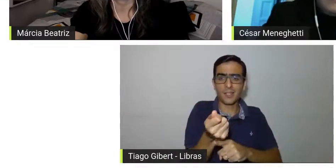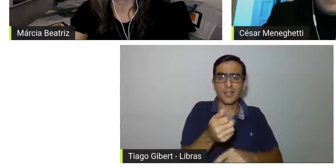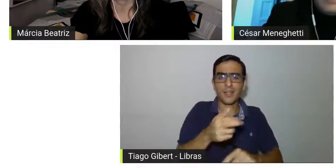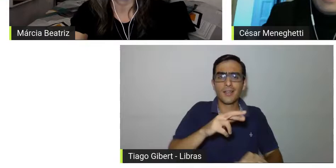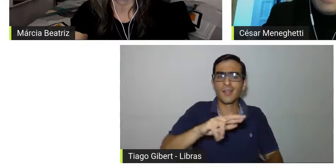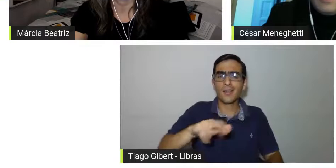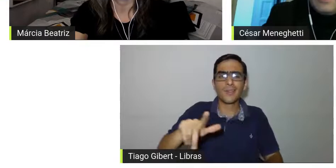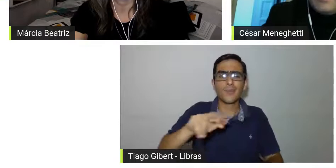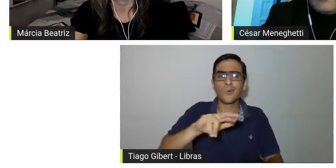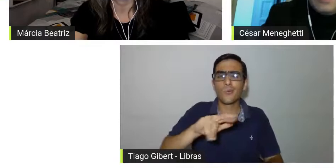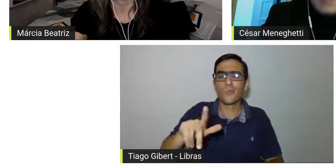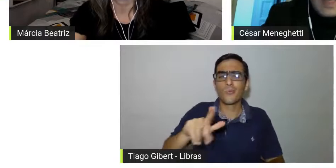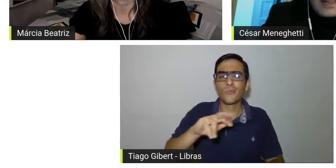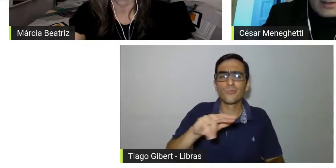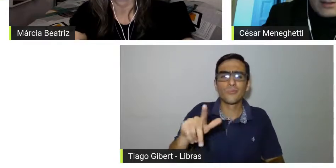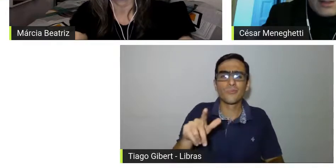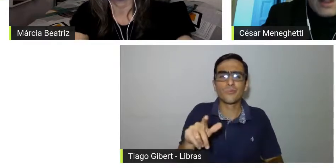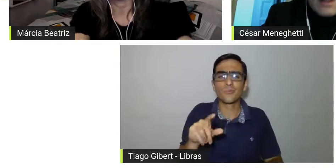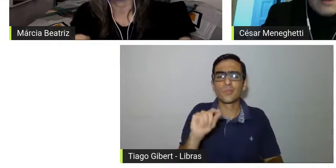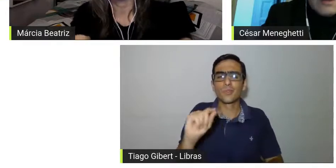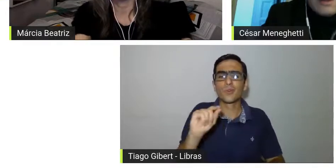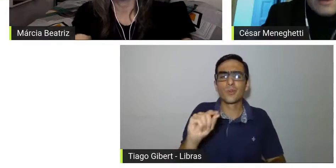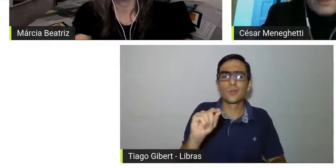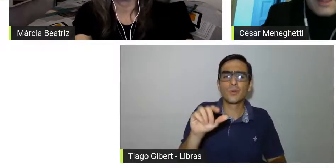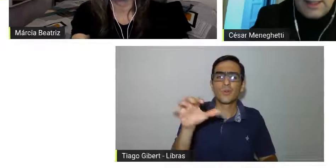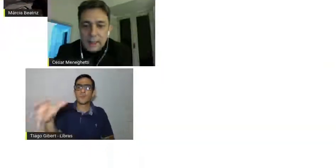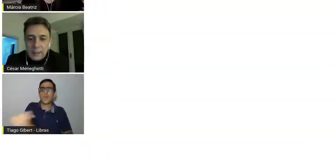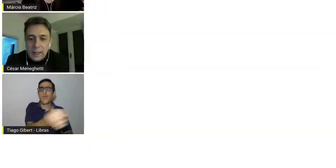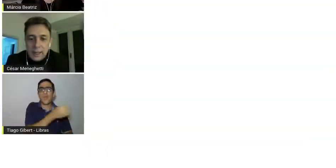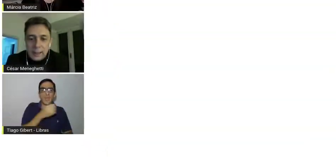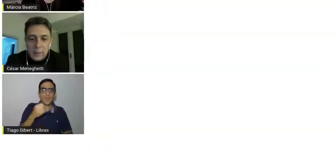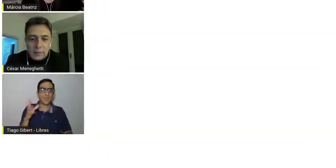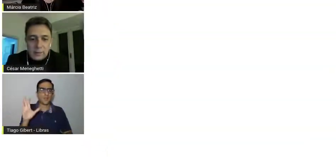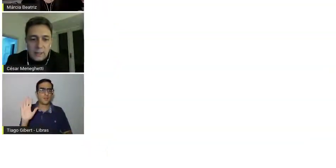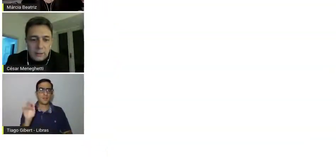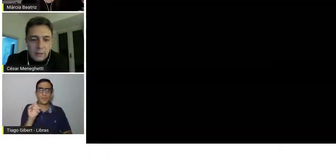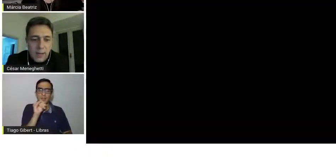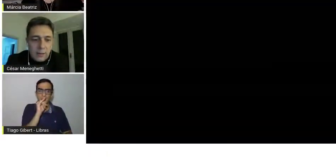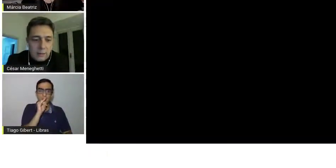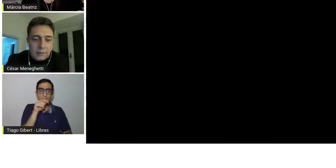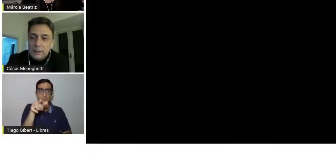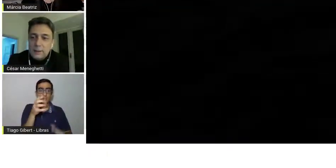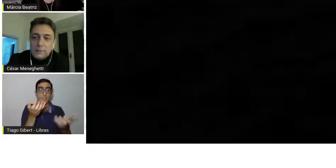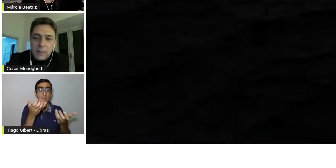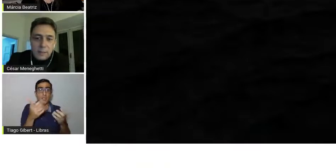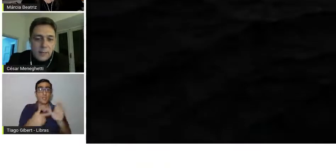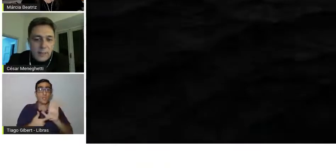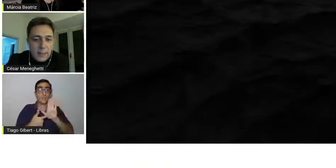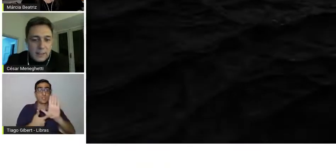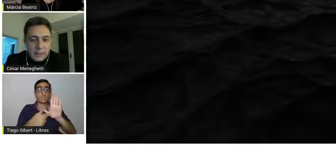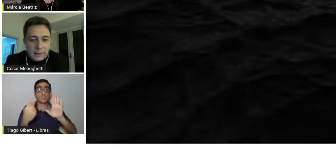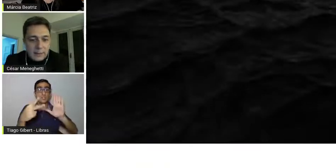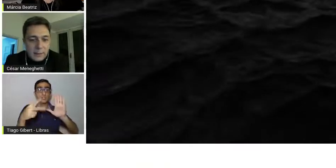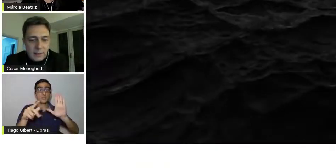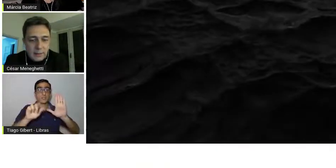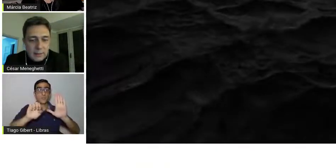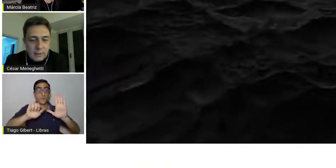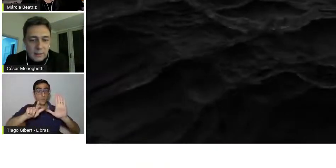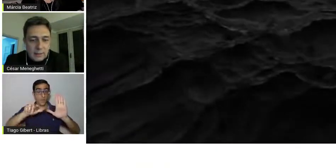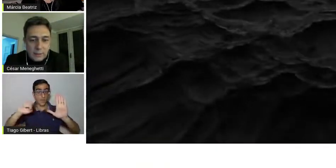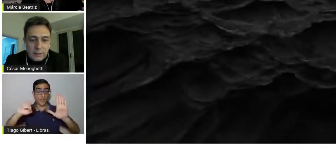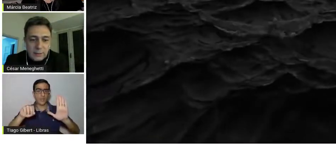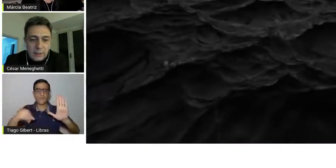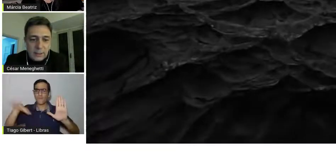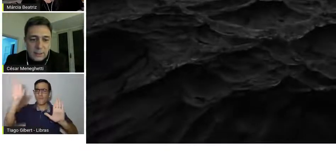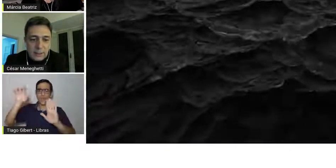Arte não é catártico. Se você tem, quer mostrar o teu ego, vai para um analista ou vai fazer